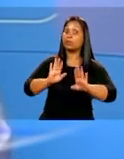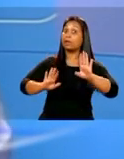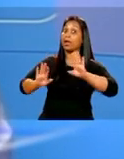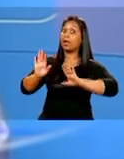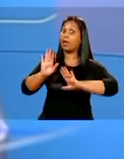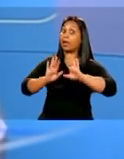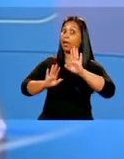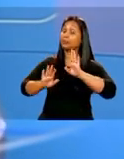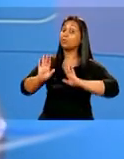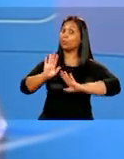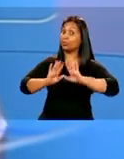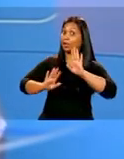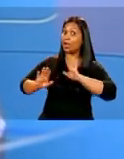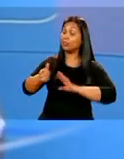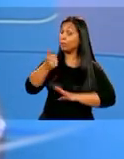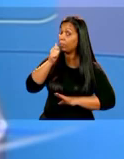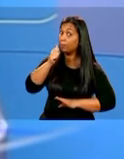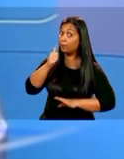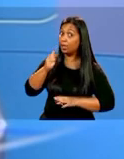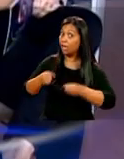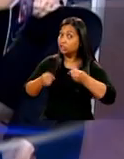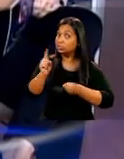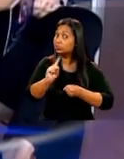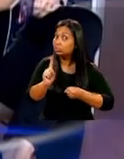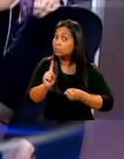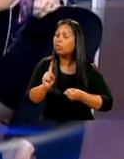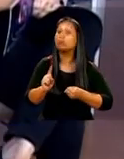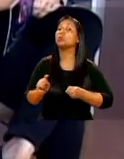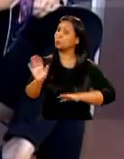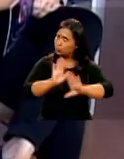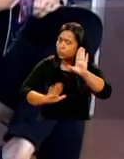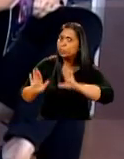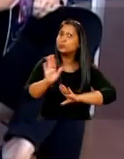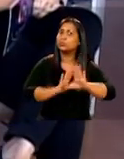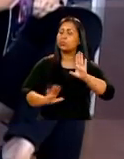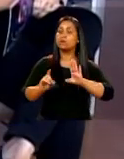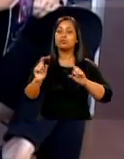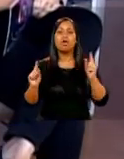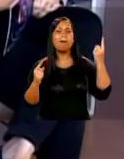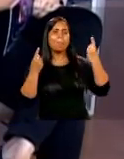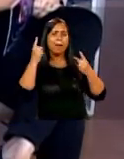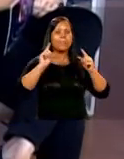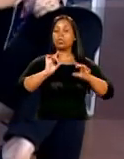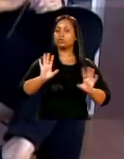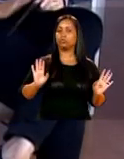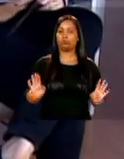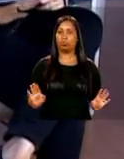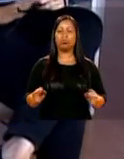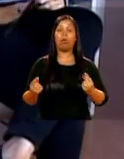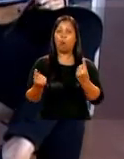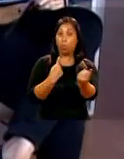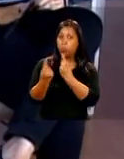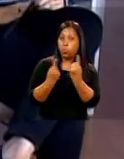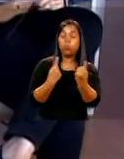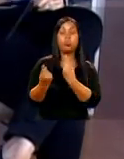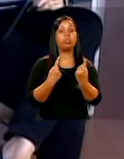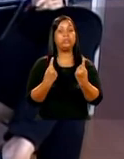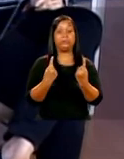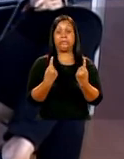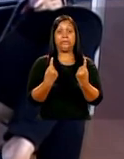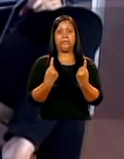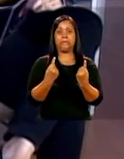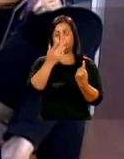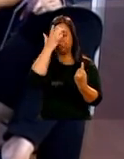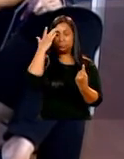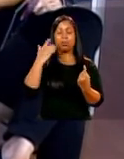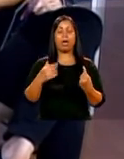Como a Adriana já disse, né? Se beber, não dirija. Então, tomar bastante cuidado, procurar só se divertir mesmo, né? Rodovia é sempre... Exatamente. E muita